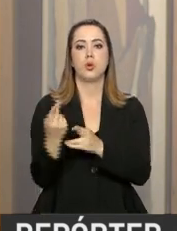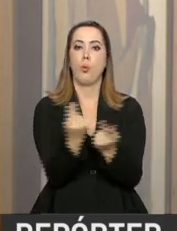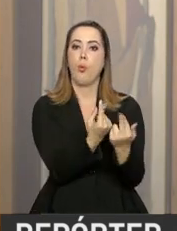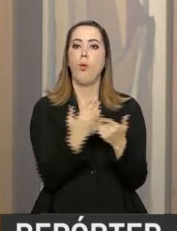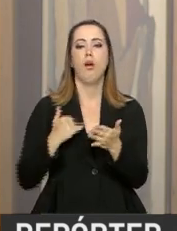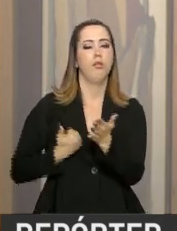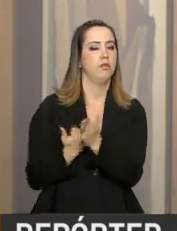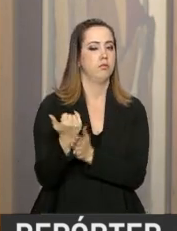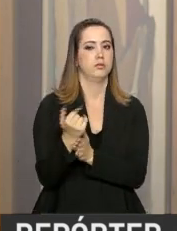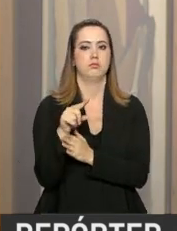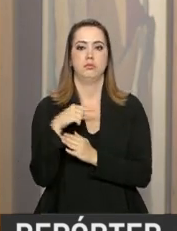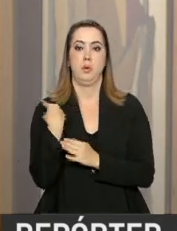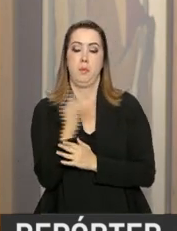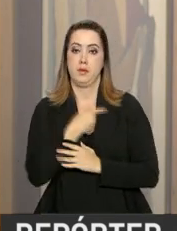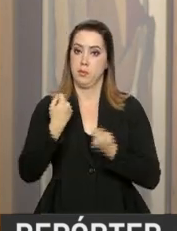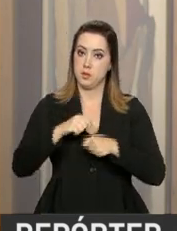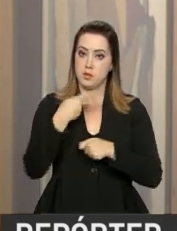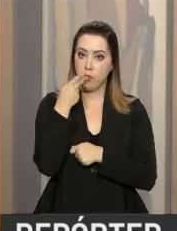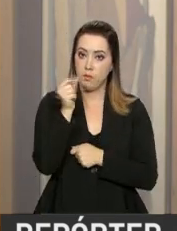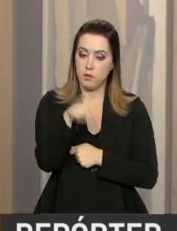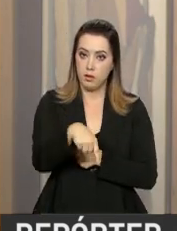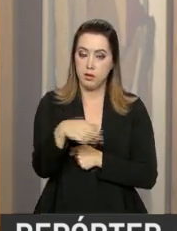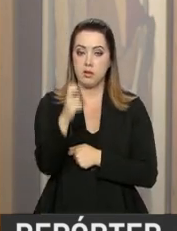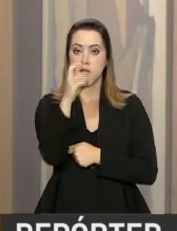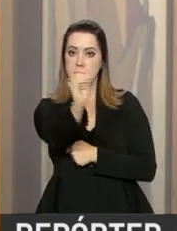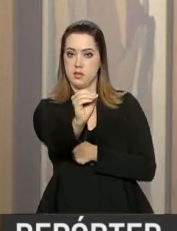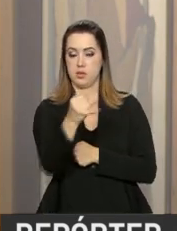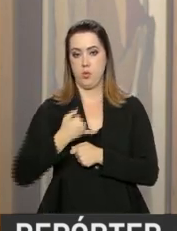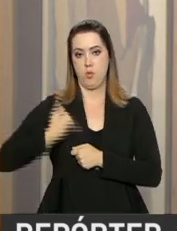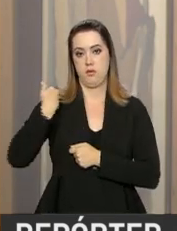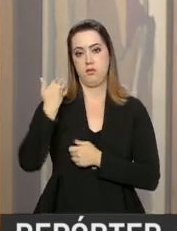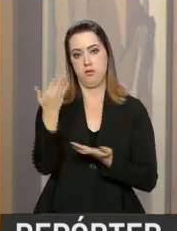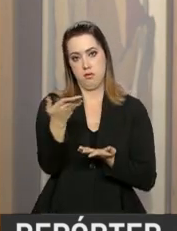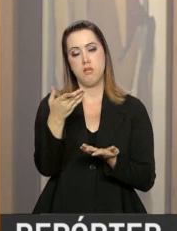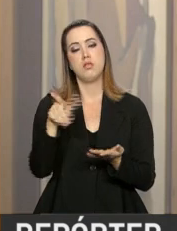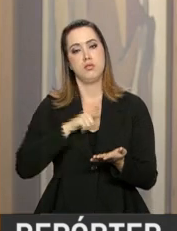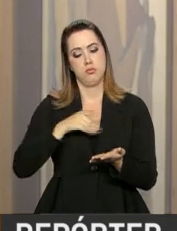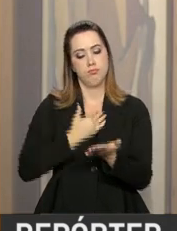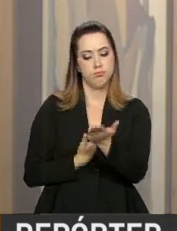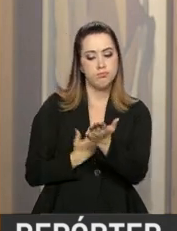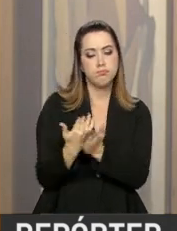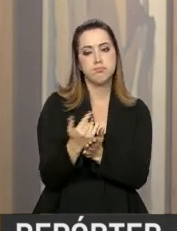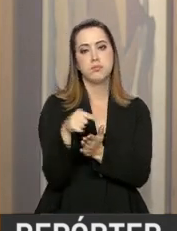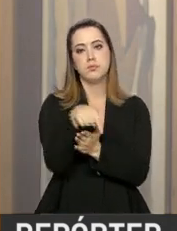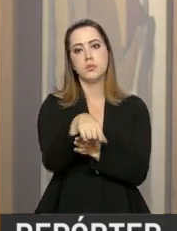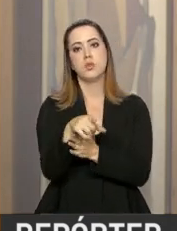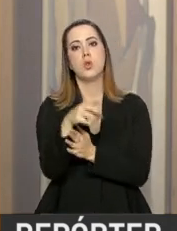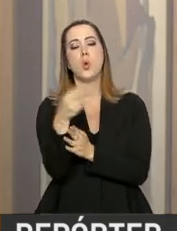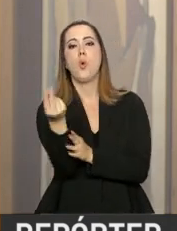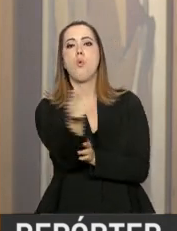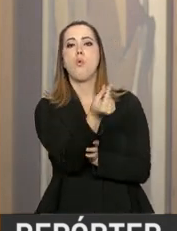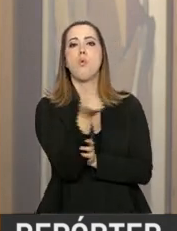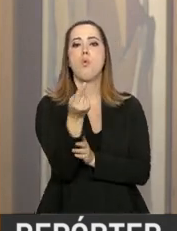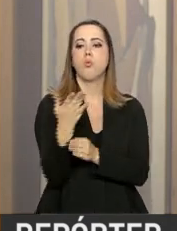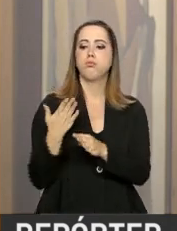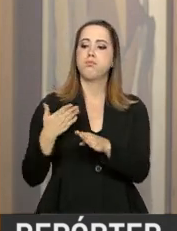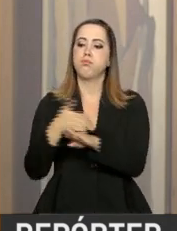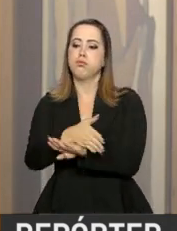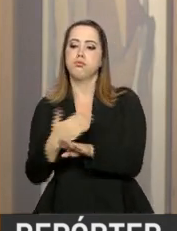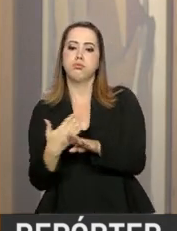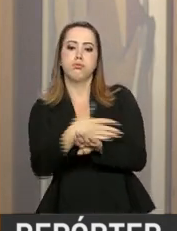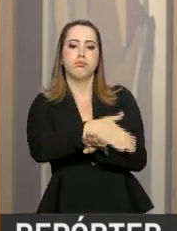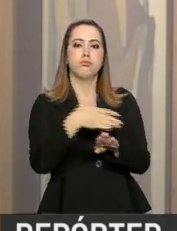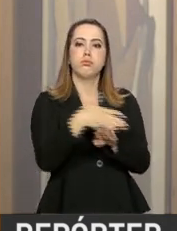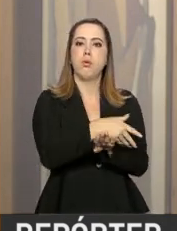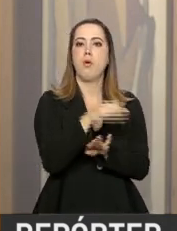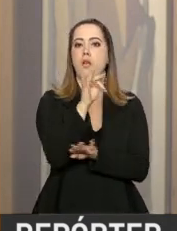ao longo do tempo. Mas eu devo dizer que nesses 50 anos de existência, os valores que ingressaram por meio